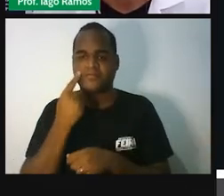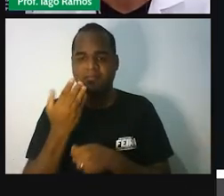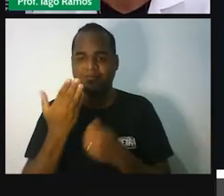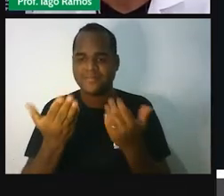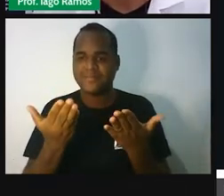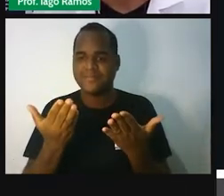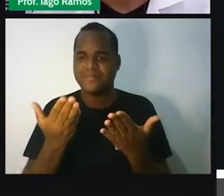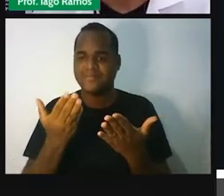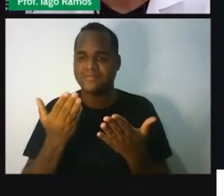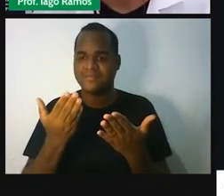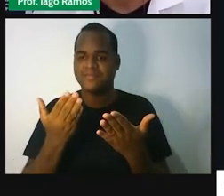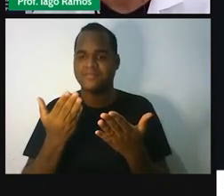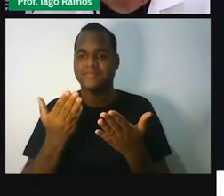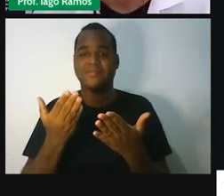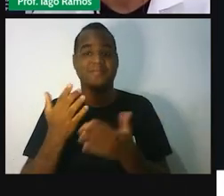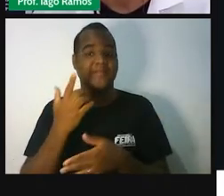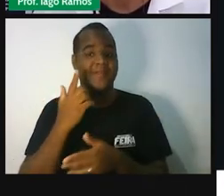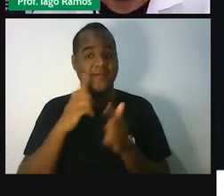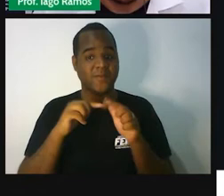aqui para você.